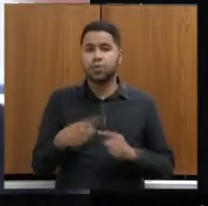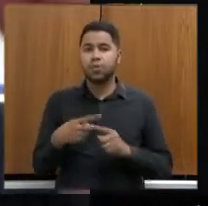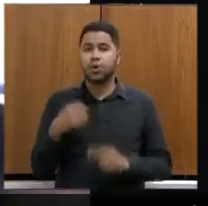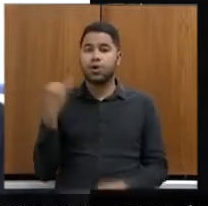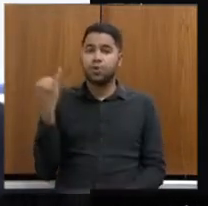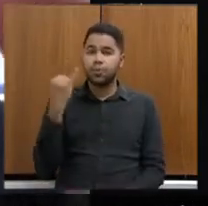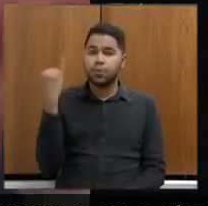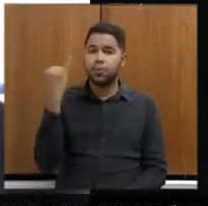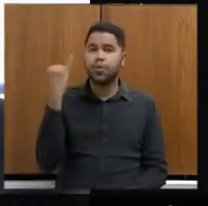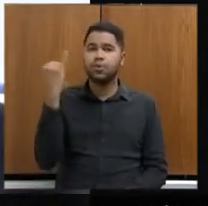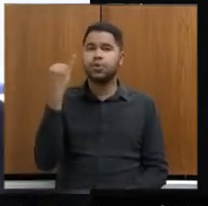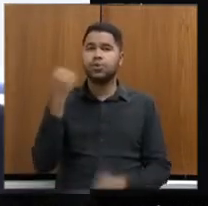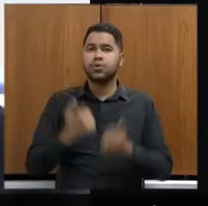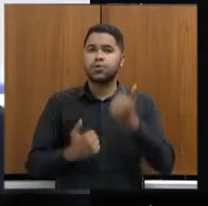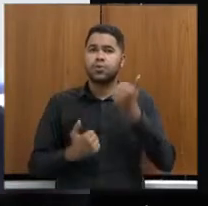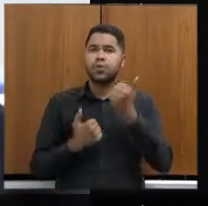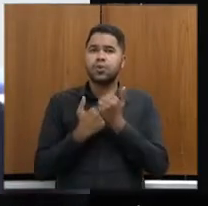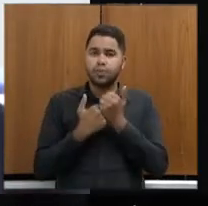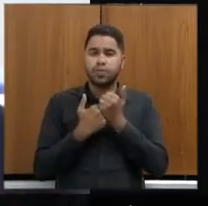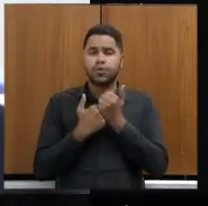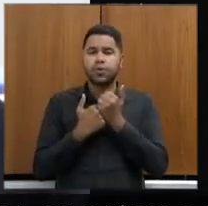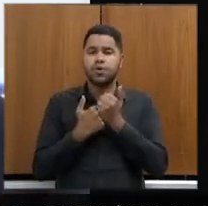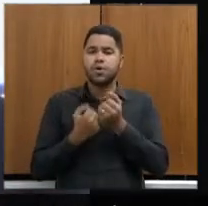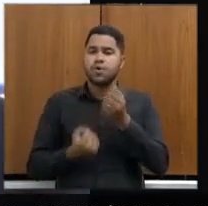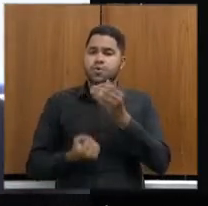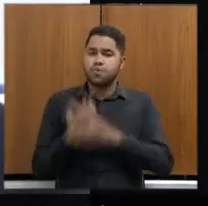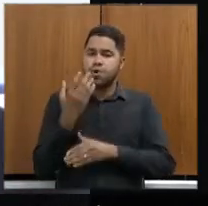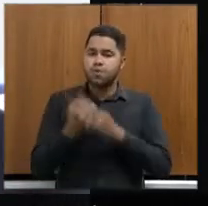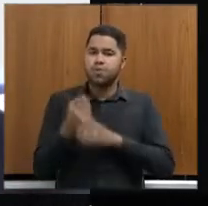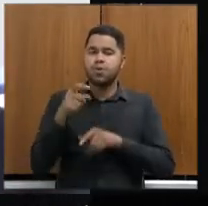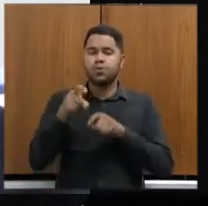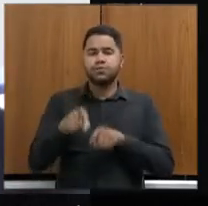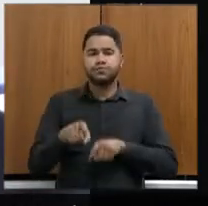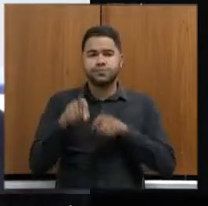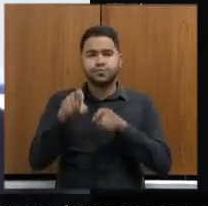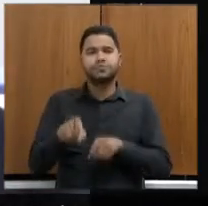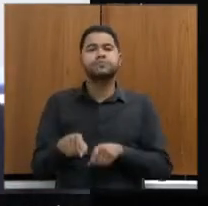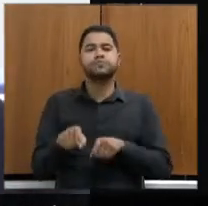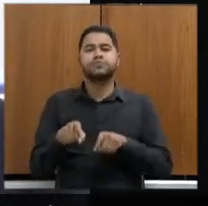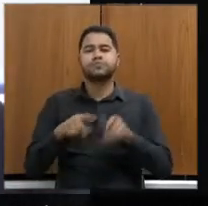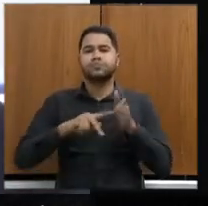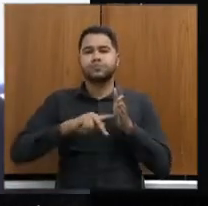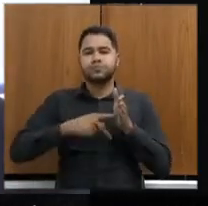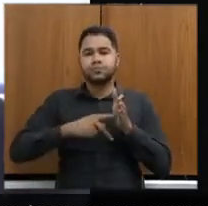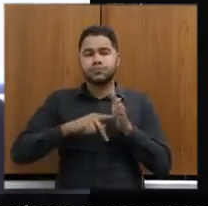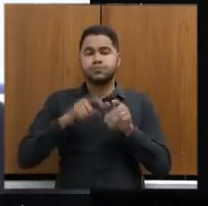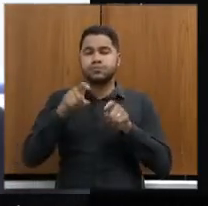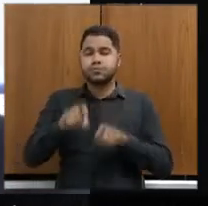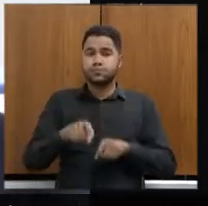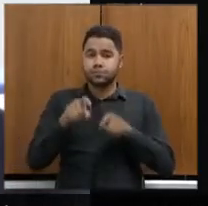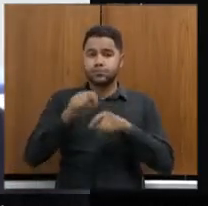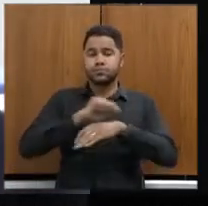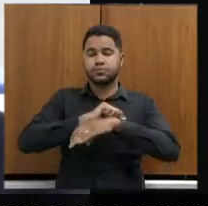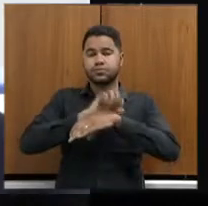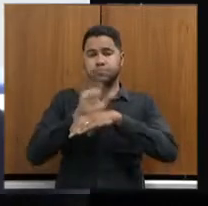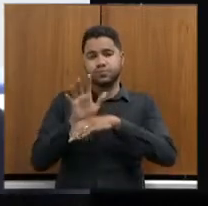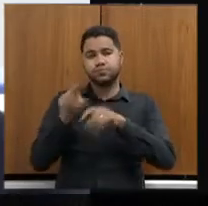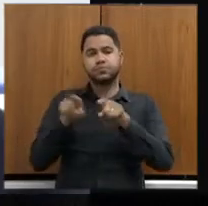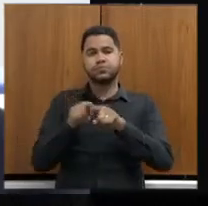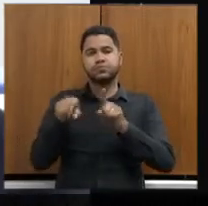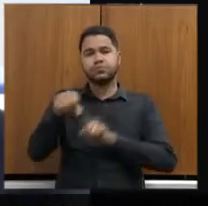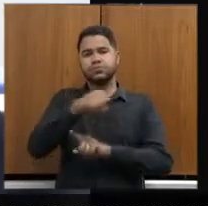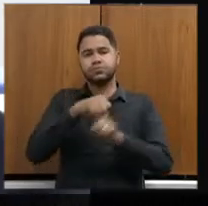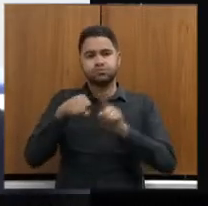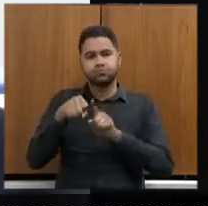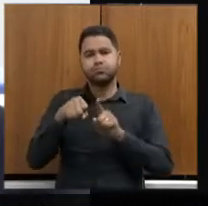importante o apoio importante aos Produtores Rurais ao Sindicato Rural de Montes Claros EA Sociedade Rural